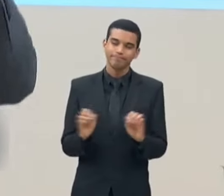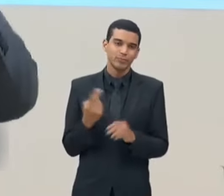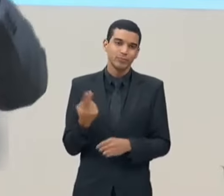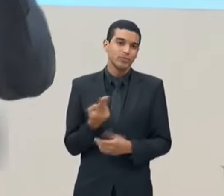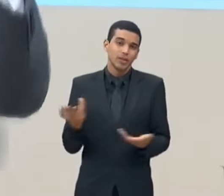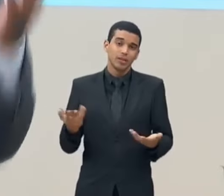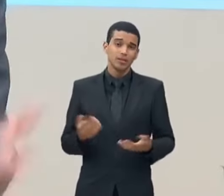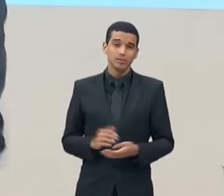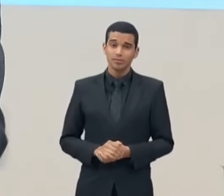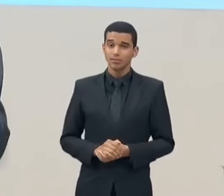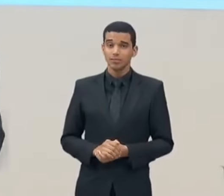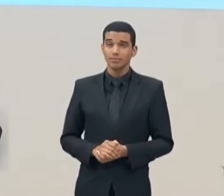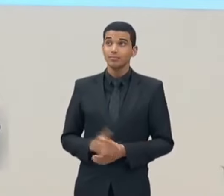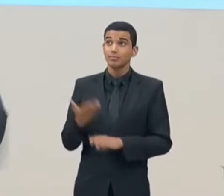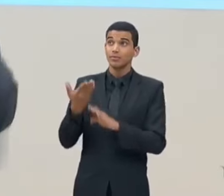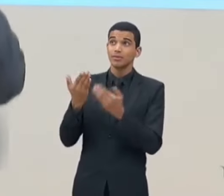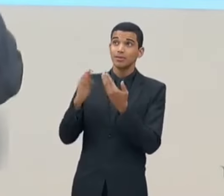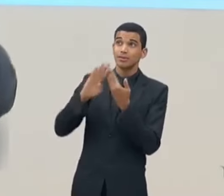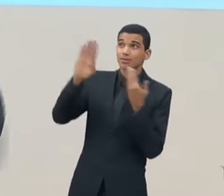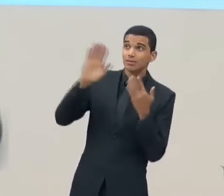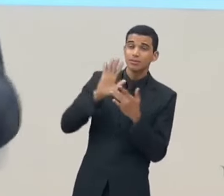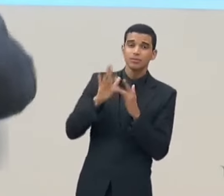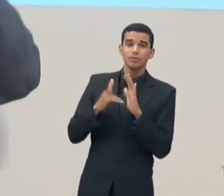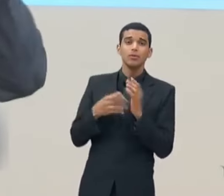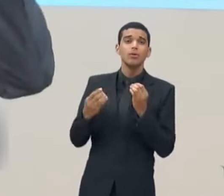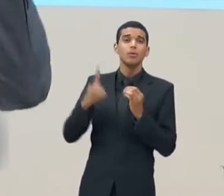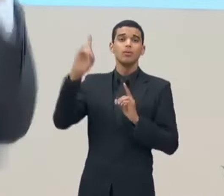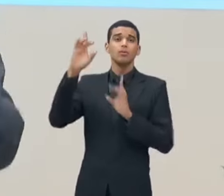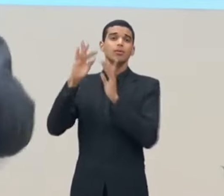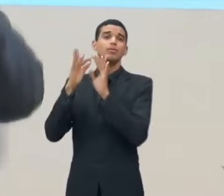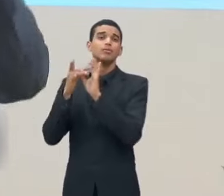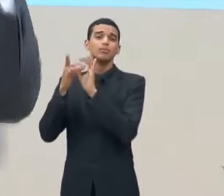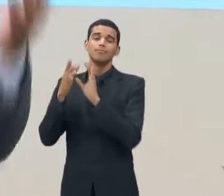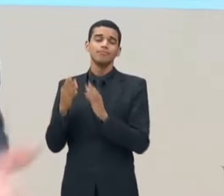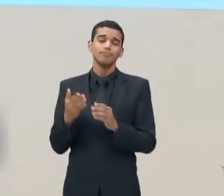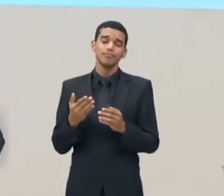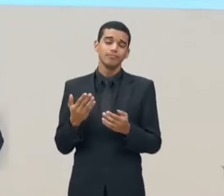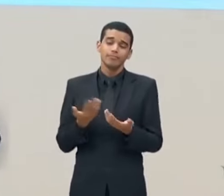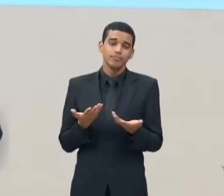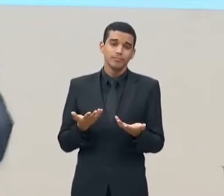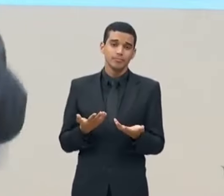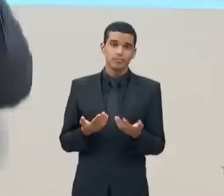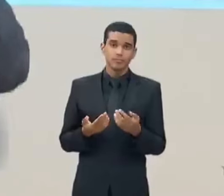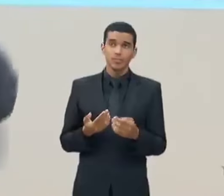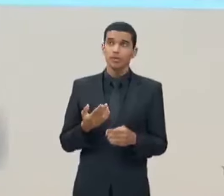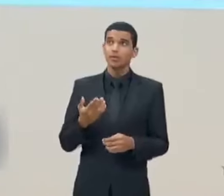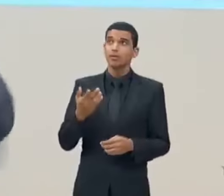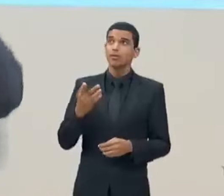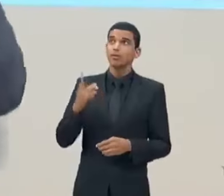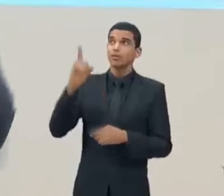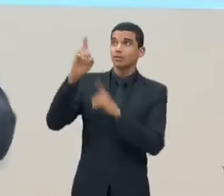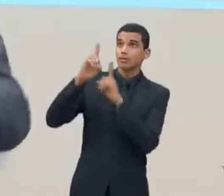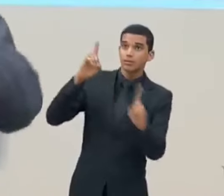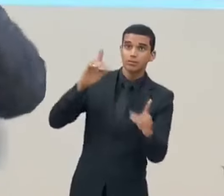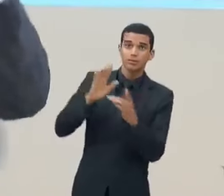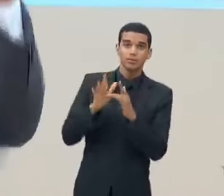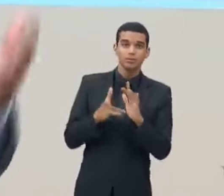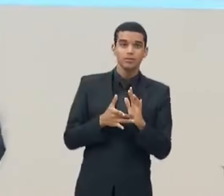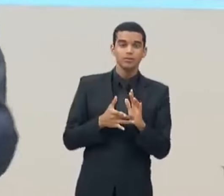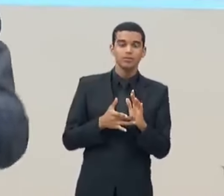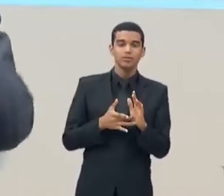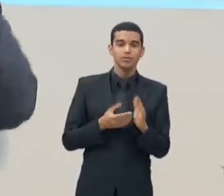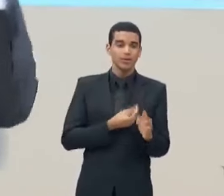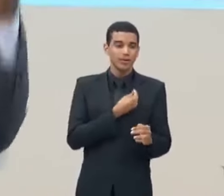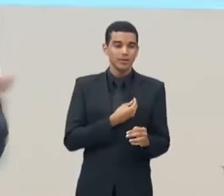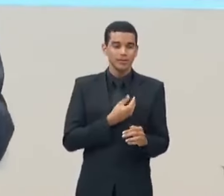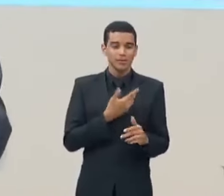há comunhão com Deus. Sem Jesus não há restauração de vida. Sem Jesus não há